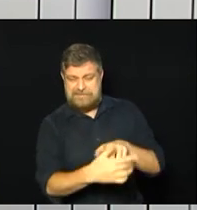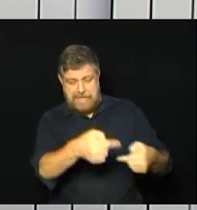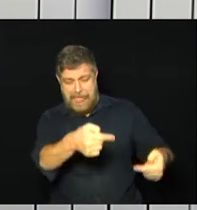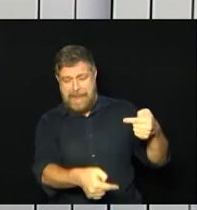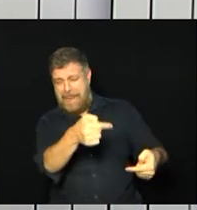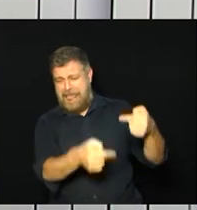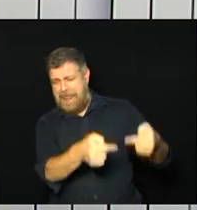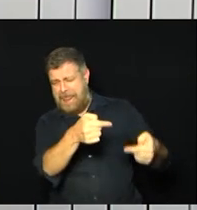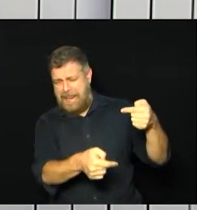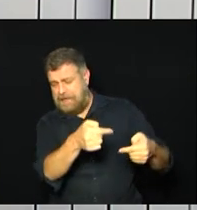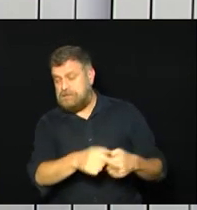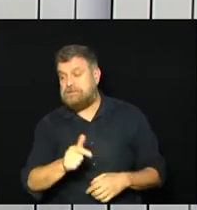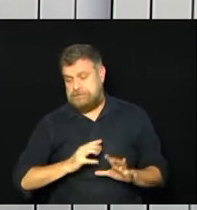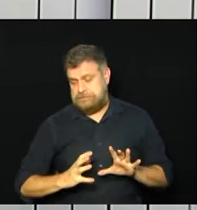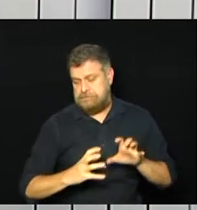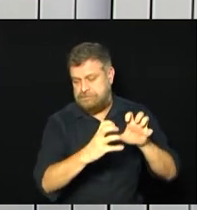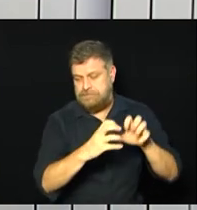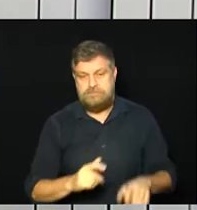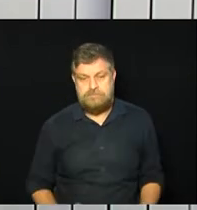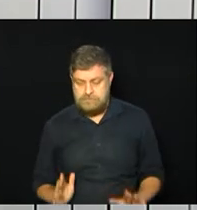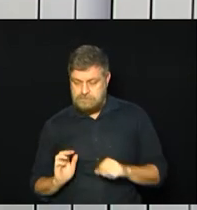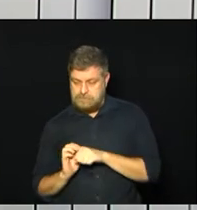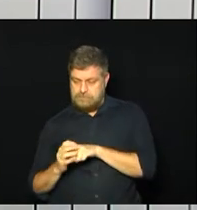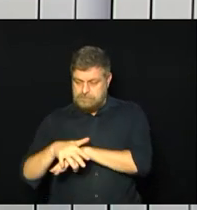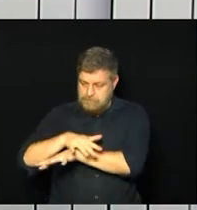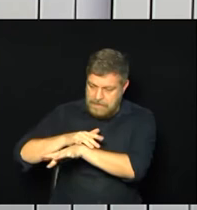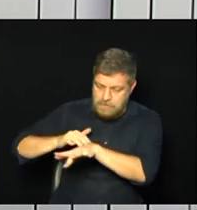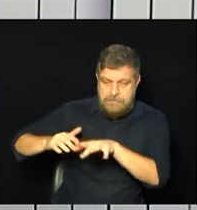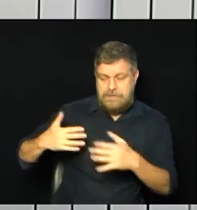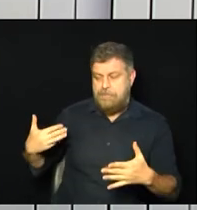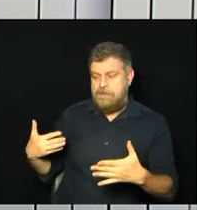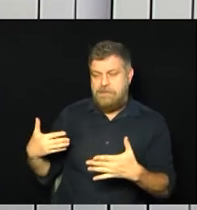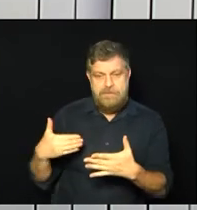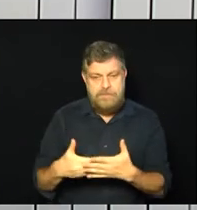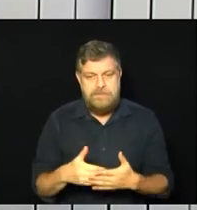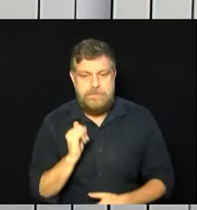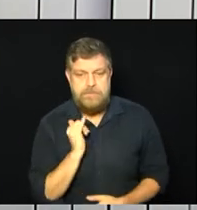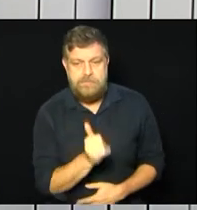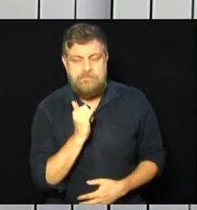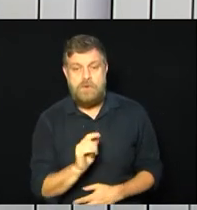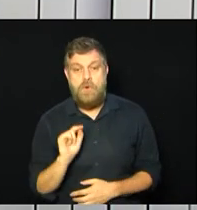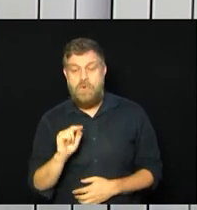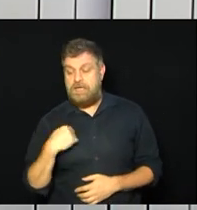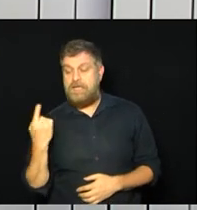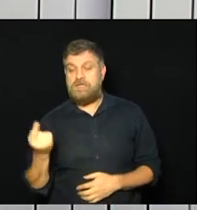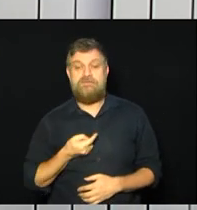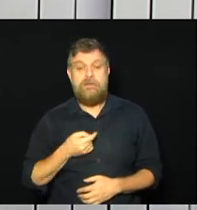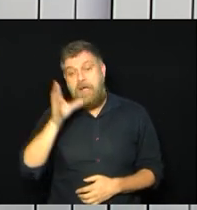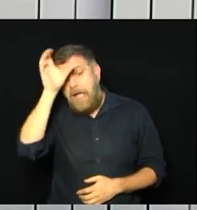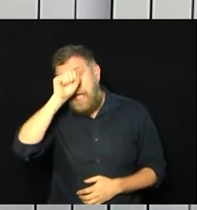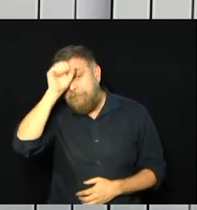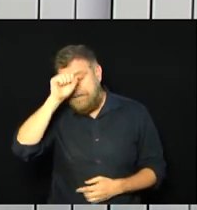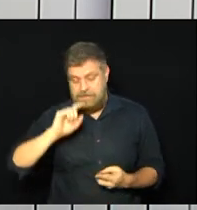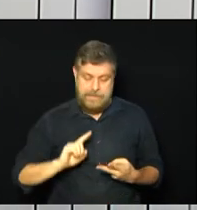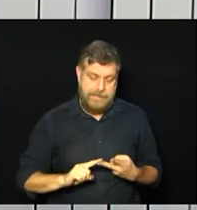redes sociais, porque, assim, durante esse período de pandemia, falou-se muito em o que vamos tirar de lição, que